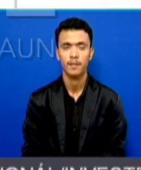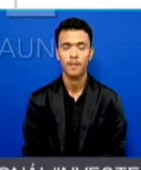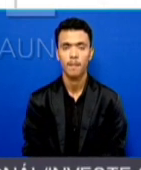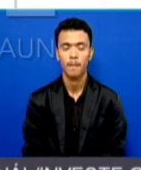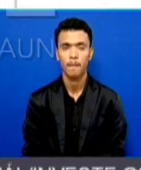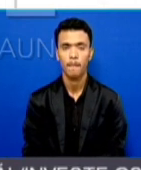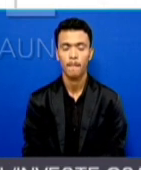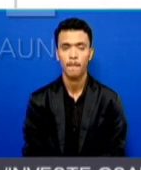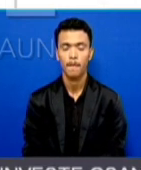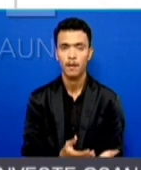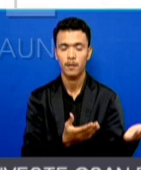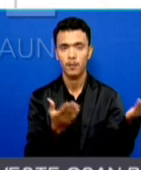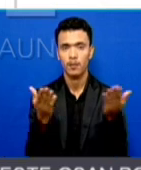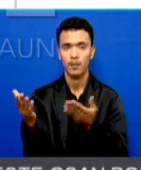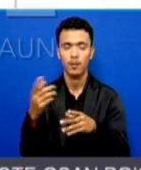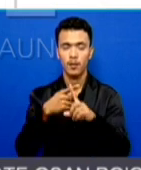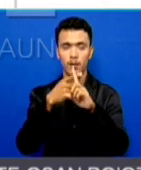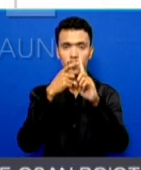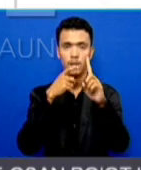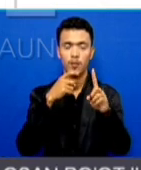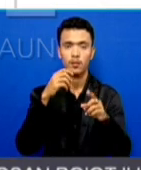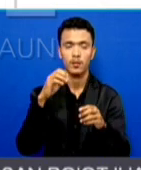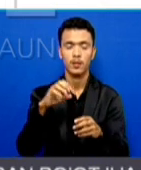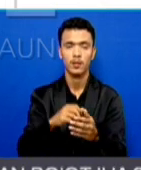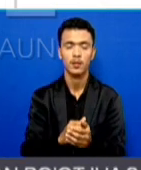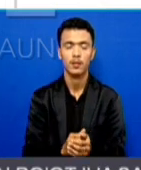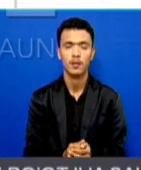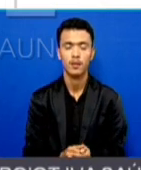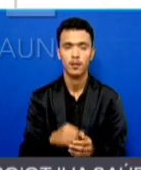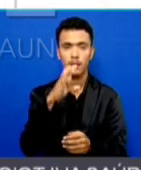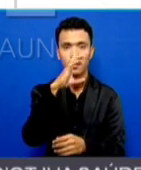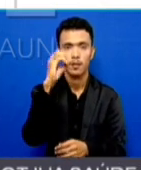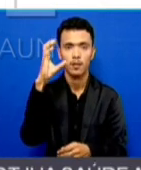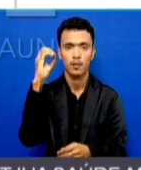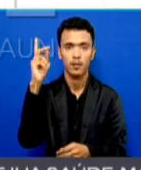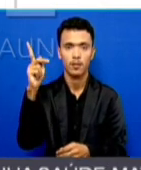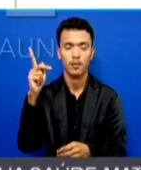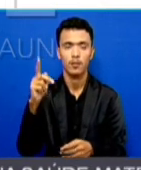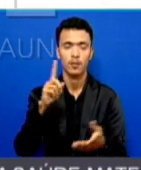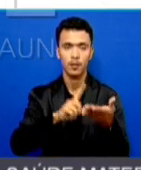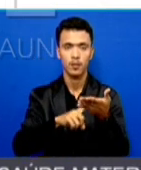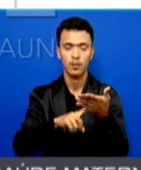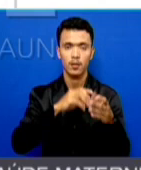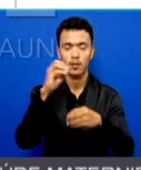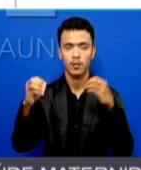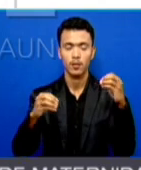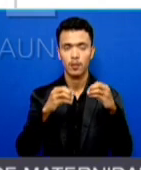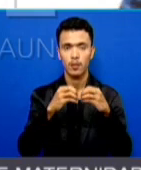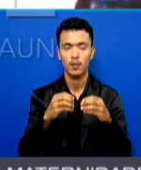né, submetemos os Cook Islands, discussão com a ba Deep